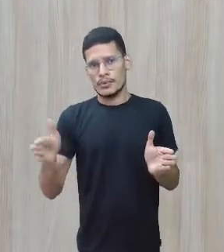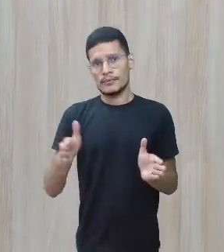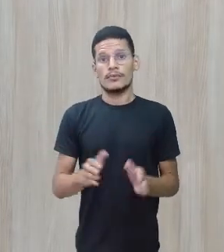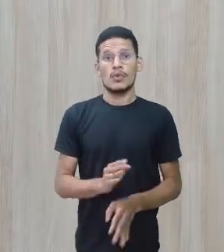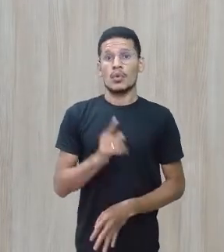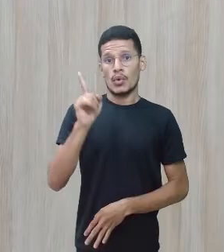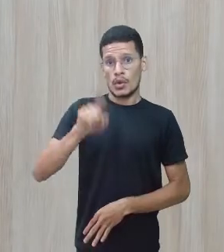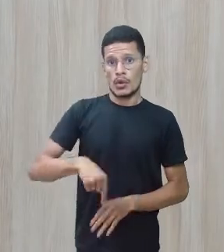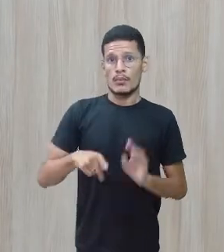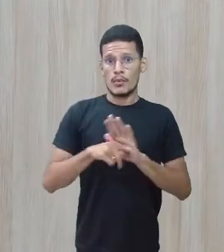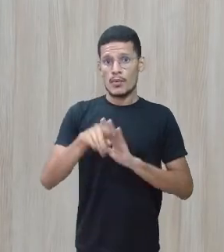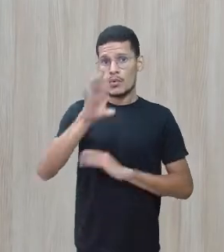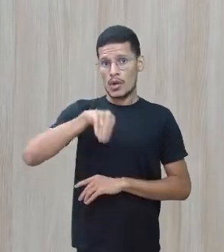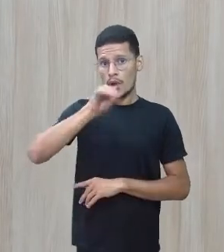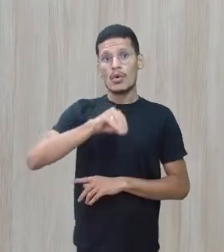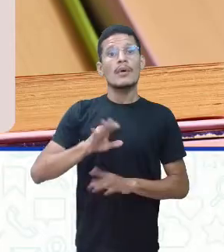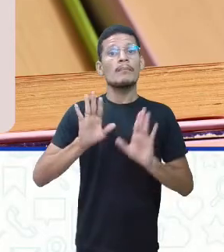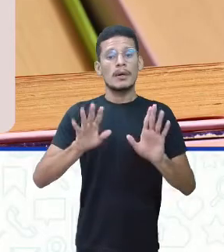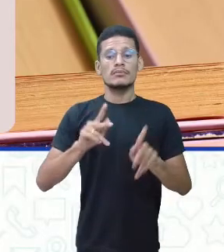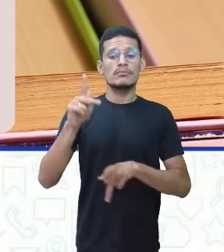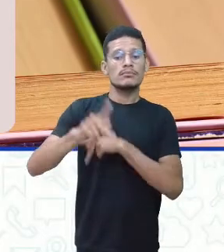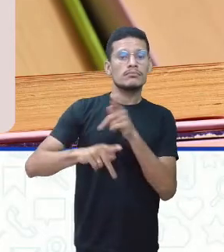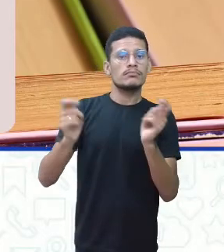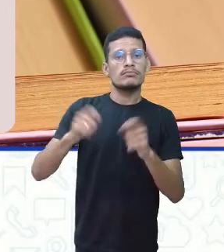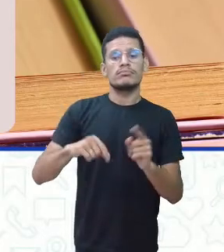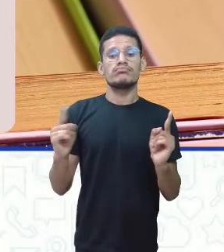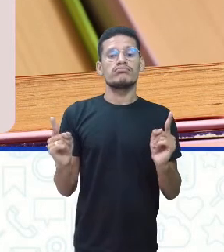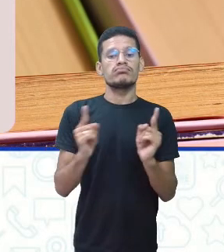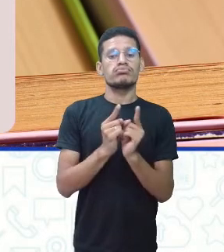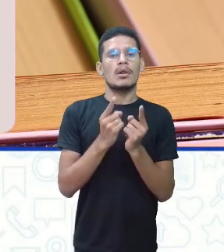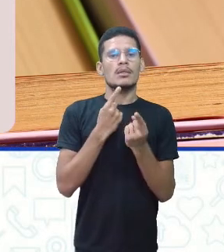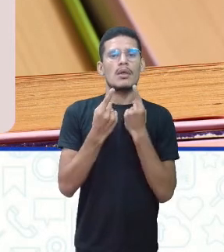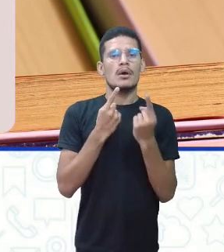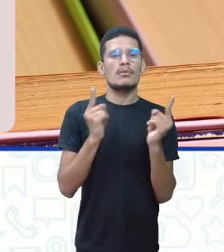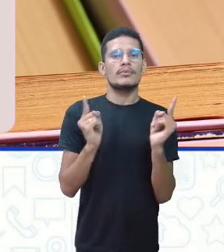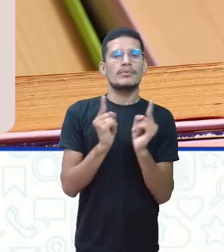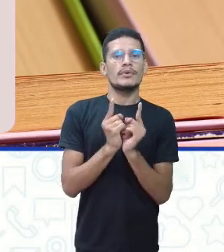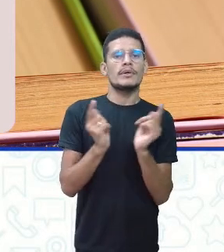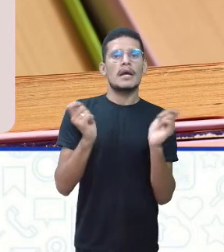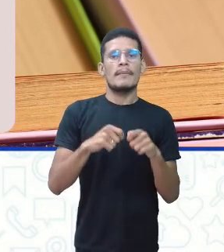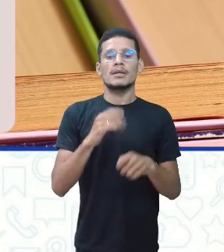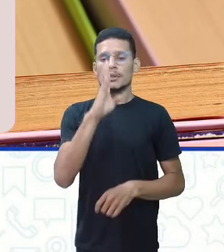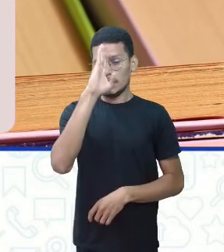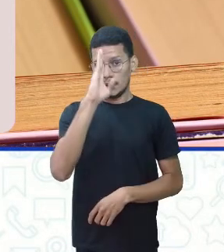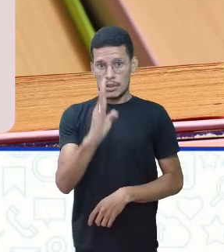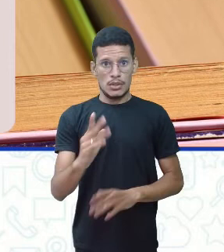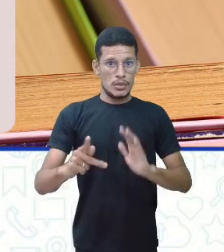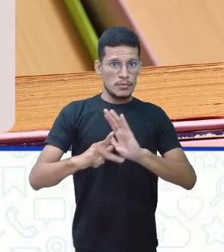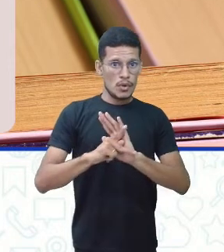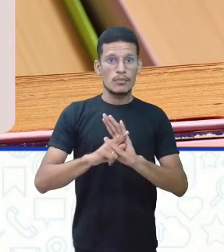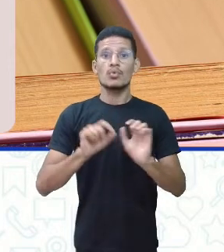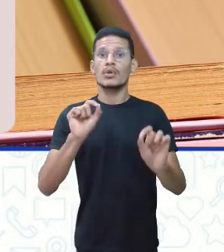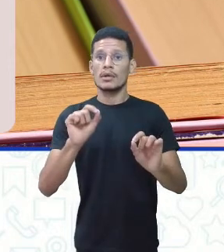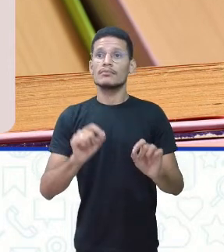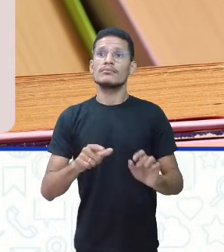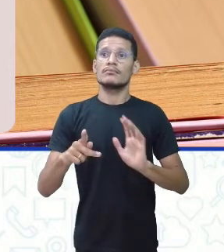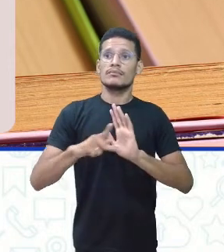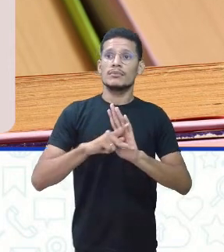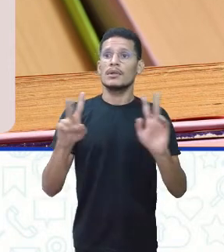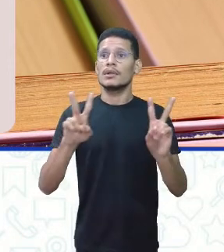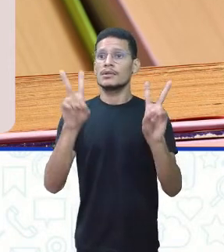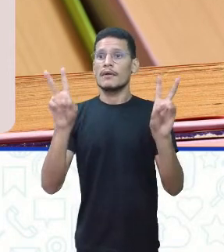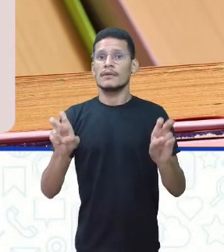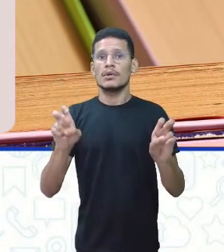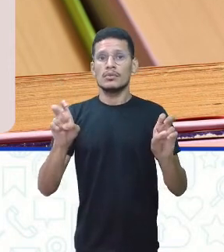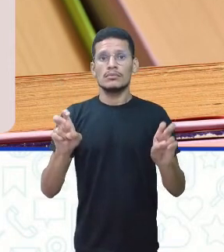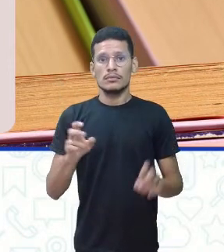o conto popular pode apresentar diálogos curtos, que constituem discurso direto, marcado pelo uso do travessão,